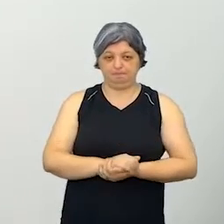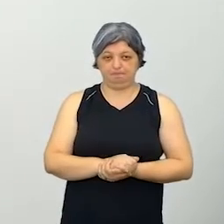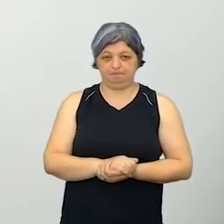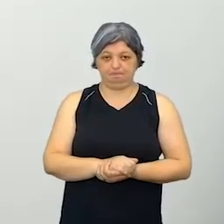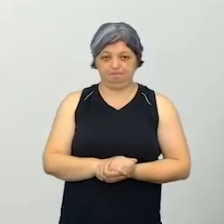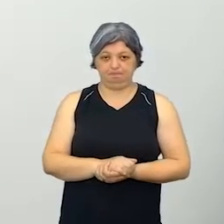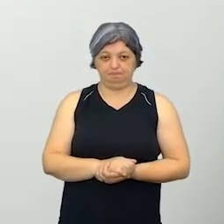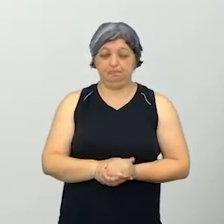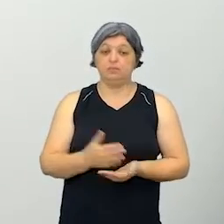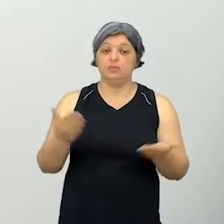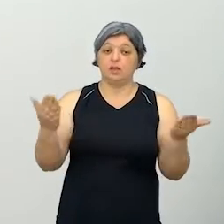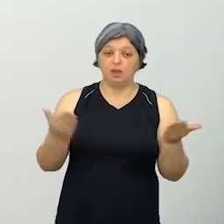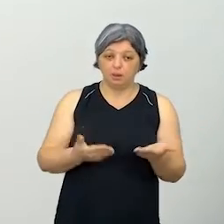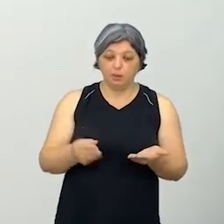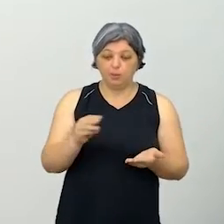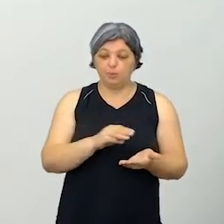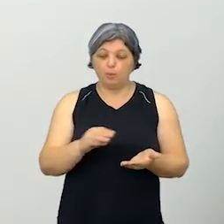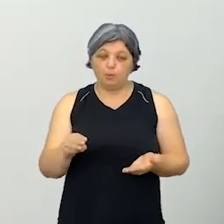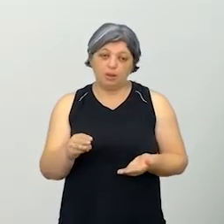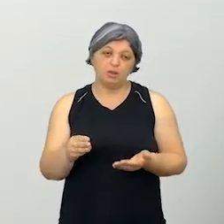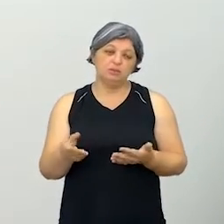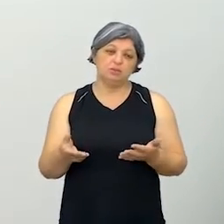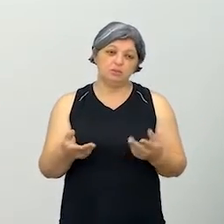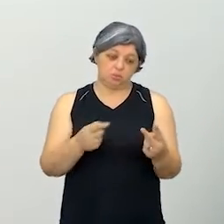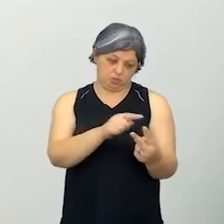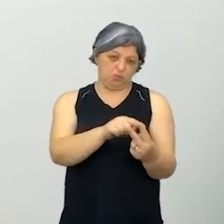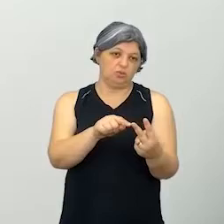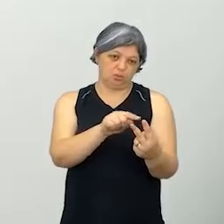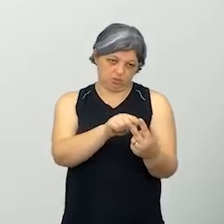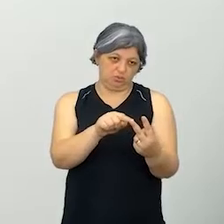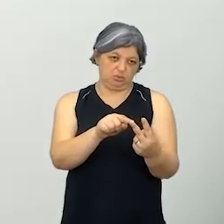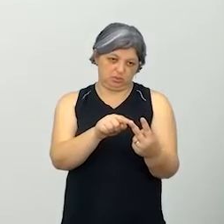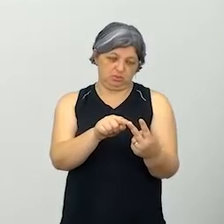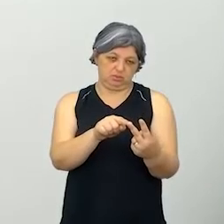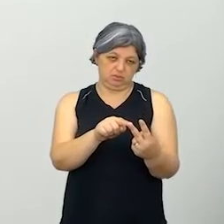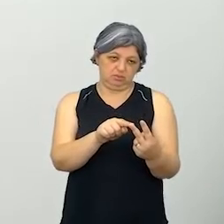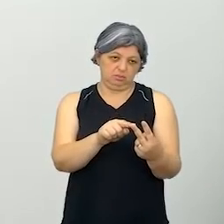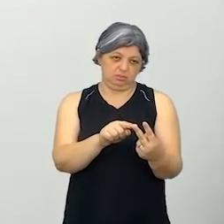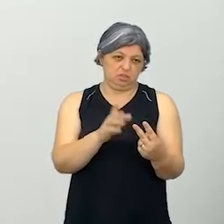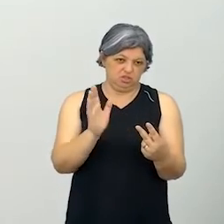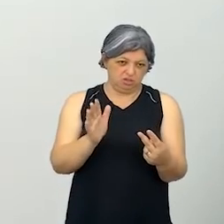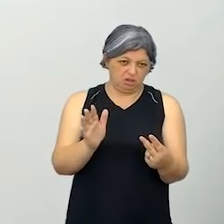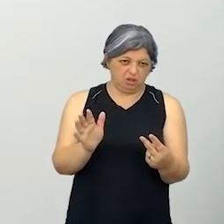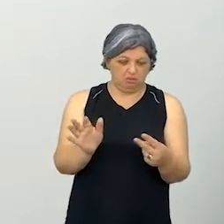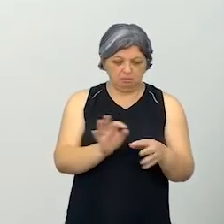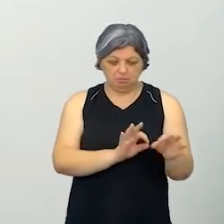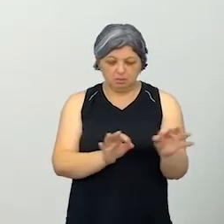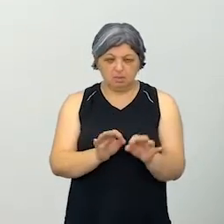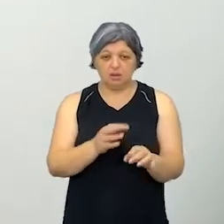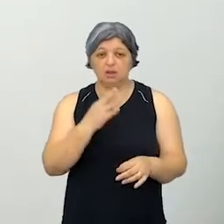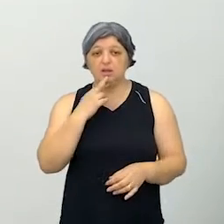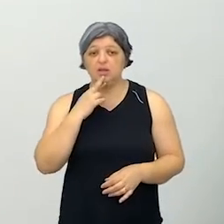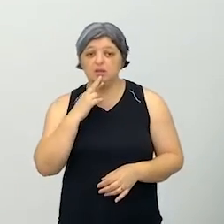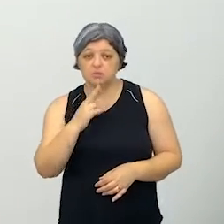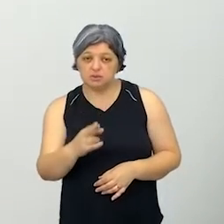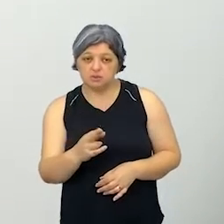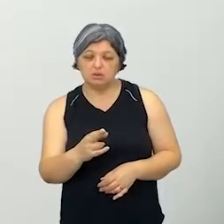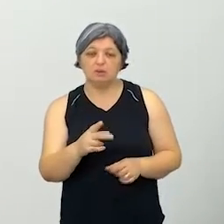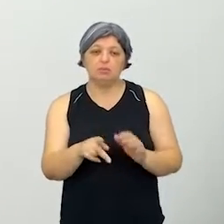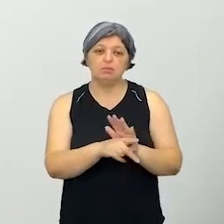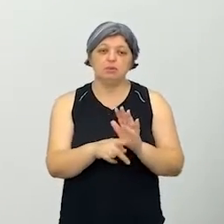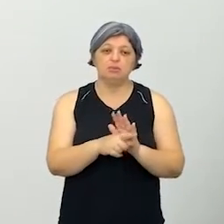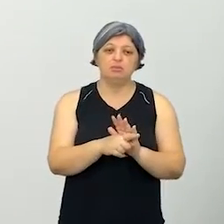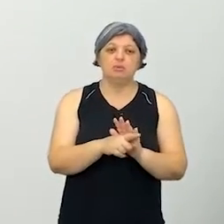que nesse momento as crianças, os dois, essa dupla, está preparado para responder perguntas sobre